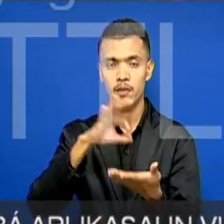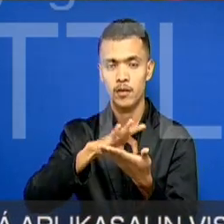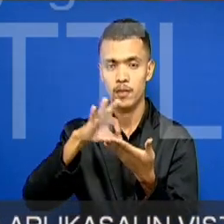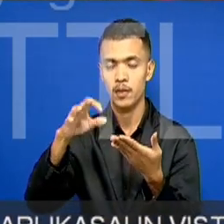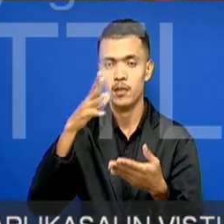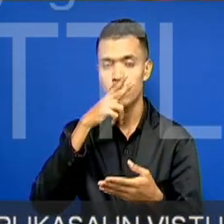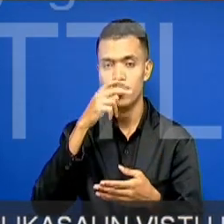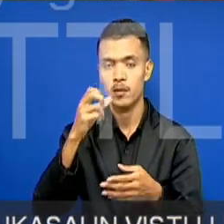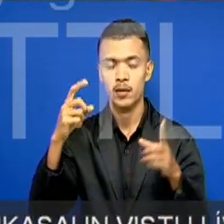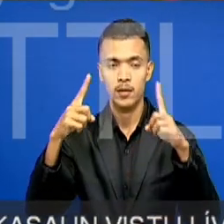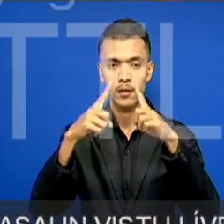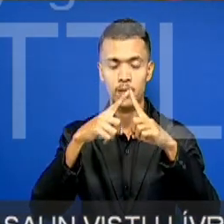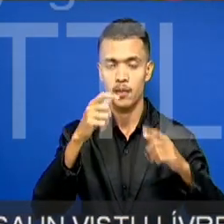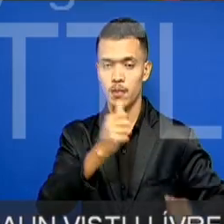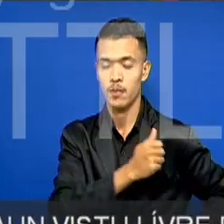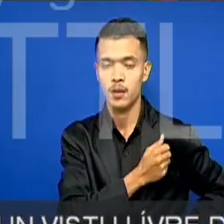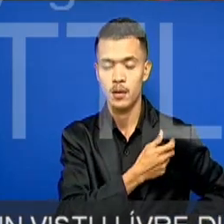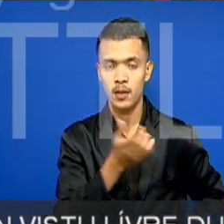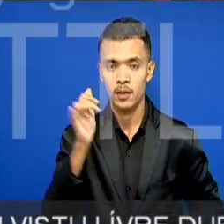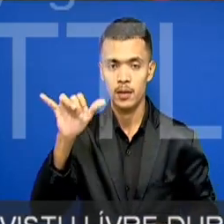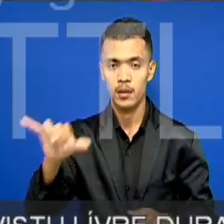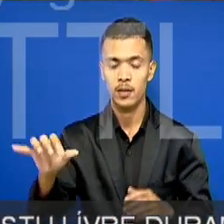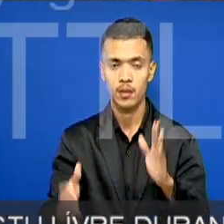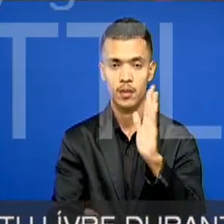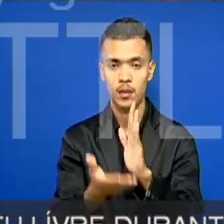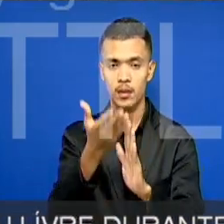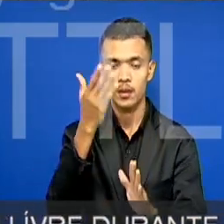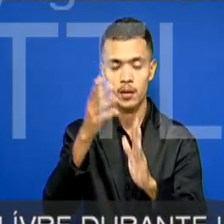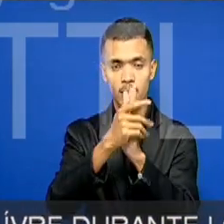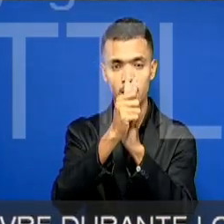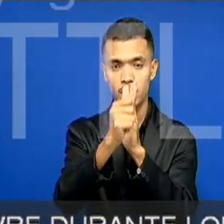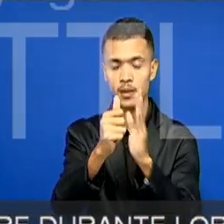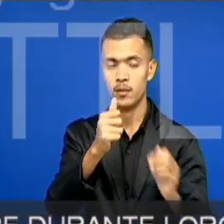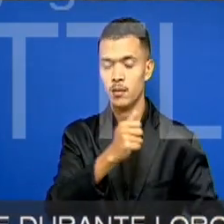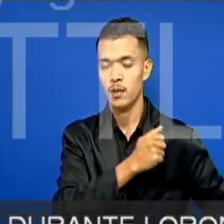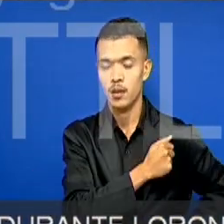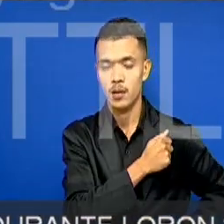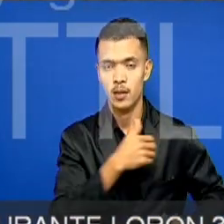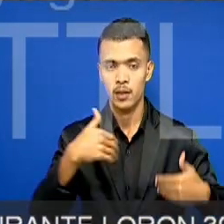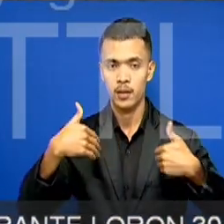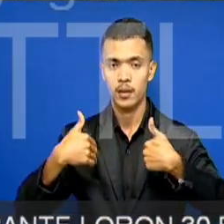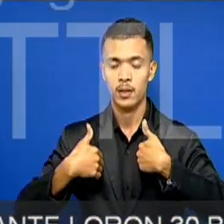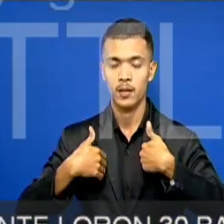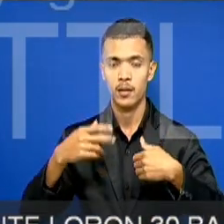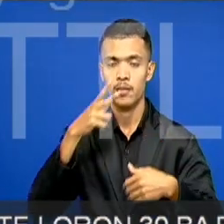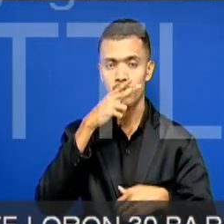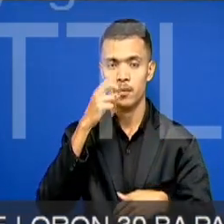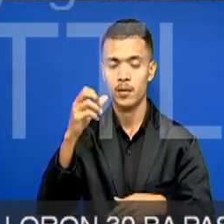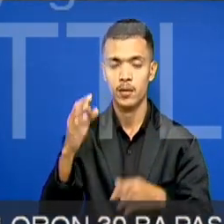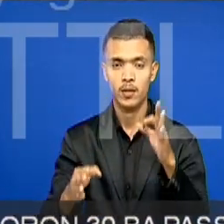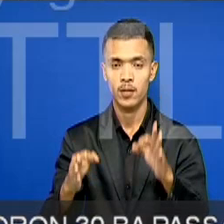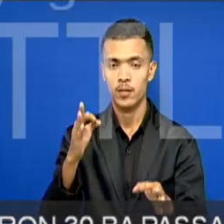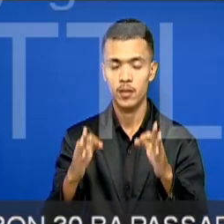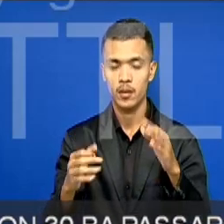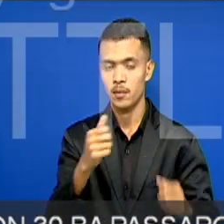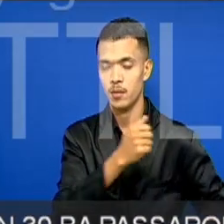para Militar Sira, no dar parte ida, onde raça e capacidade militar Sira Nian e a Lian Português, no NEM Militar Sira, bele continua